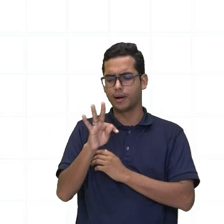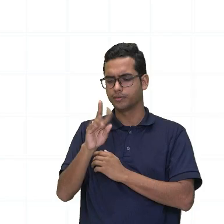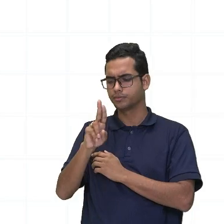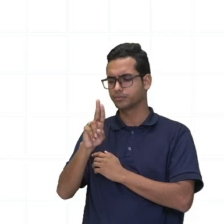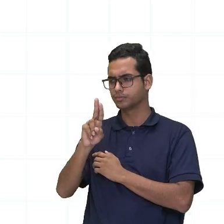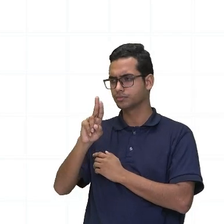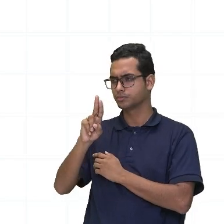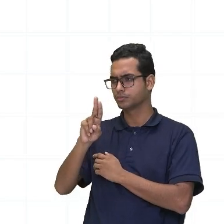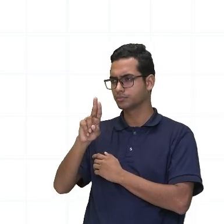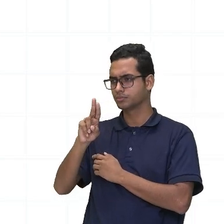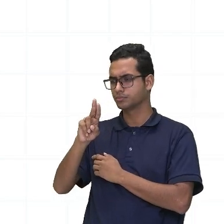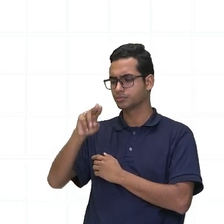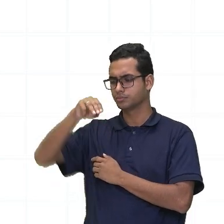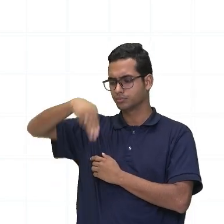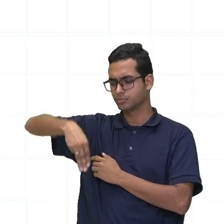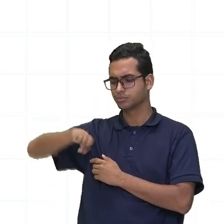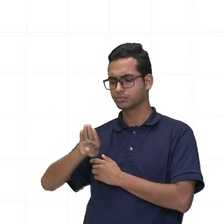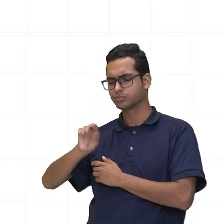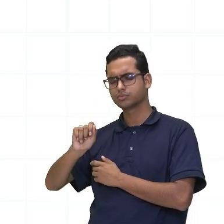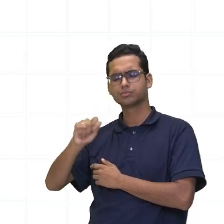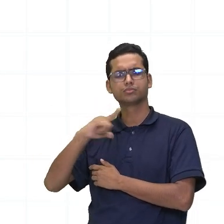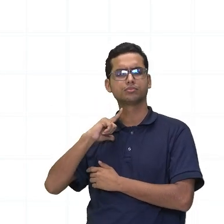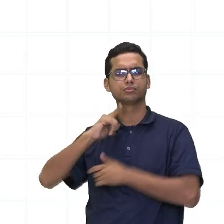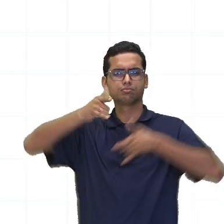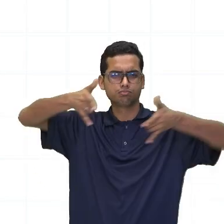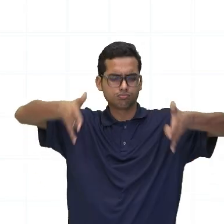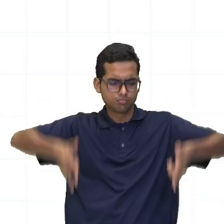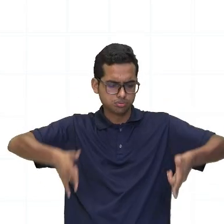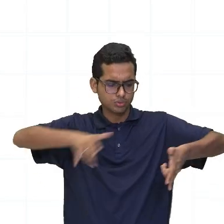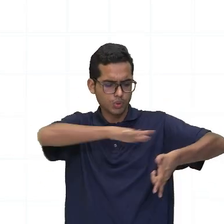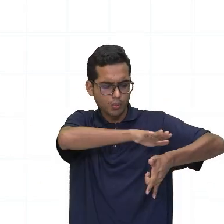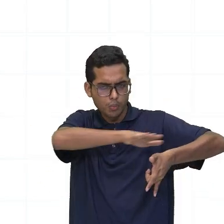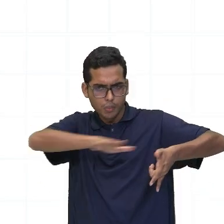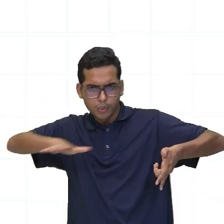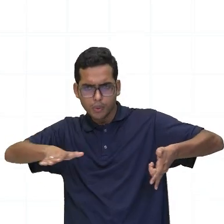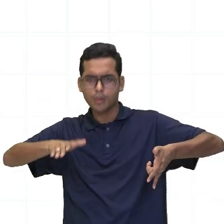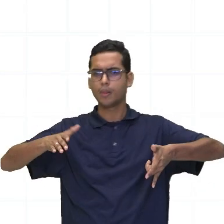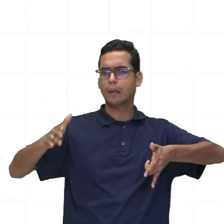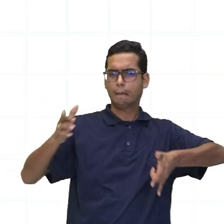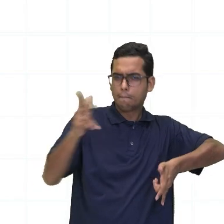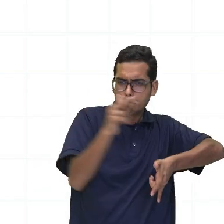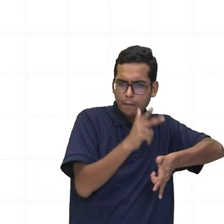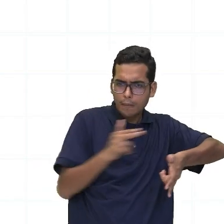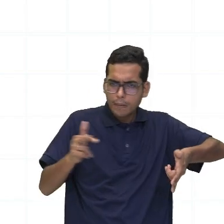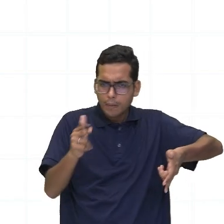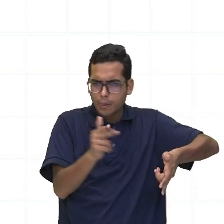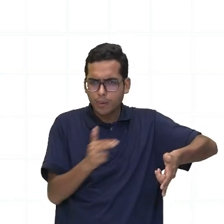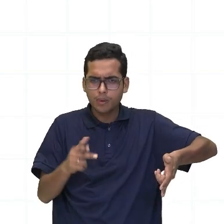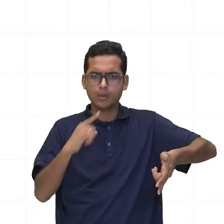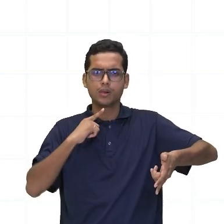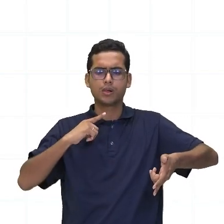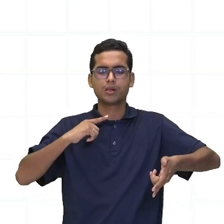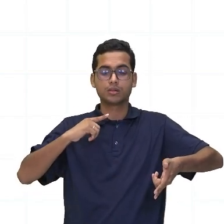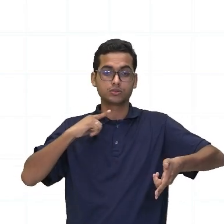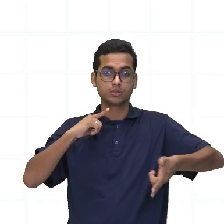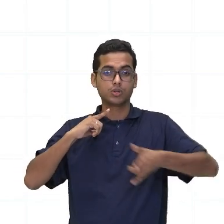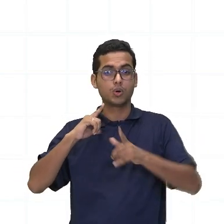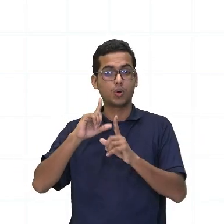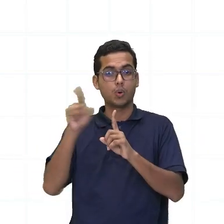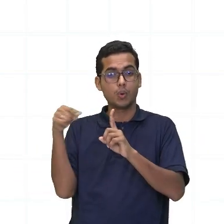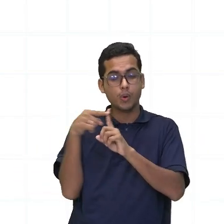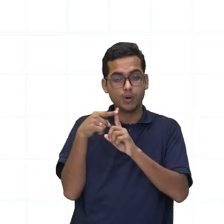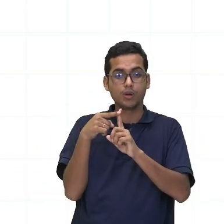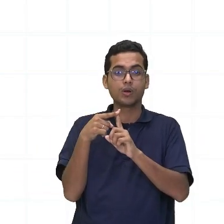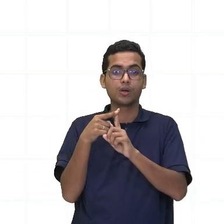tinham esse papel? As pinturas de uma tumba, né, cumpriam o propósito de orientar o morto em sua vida